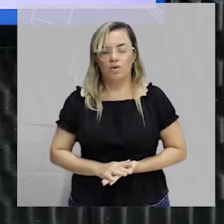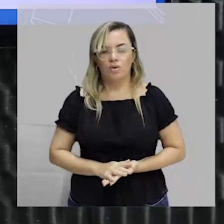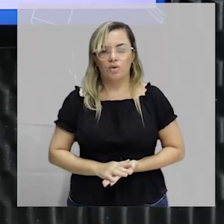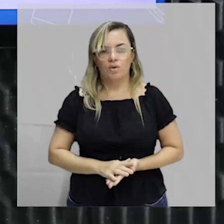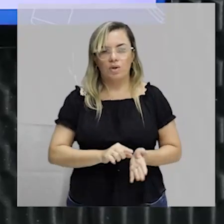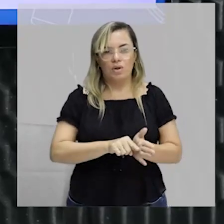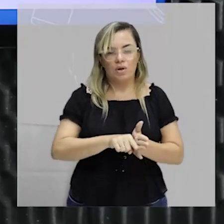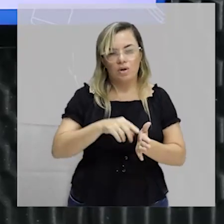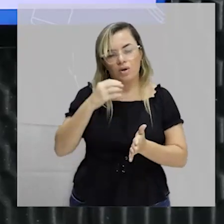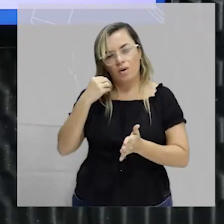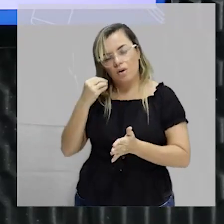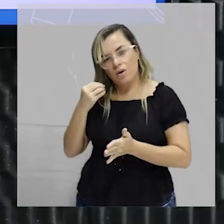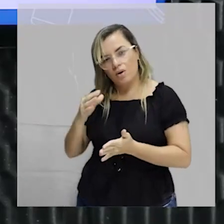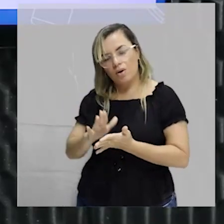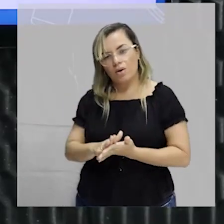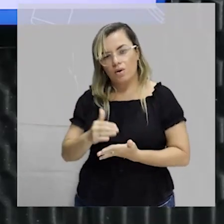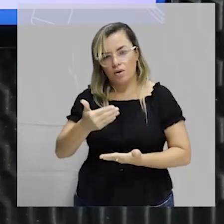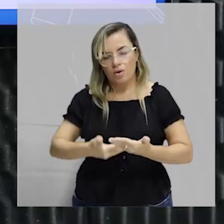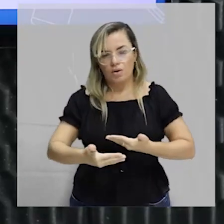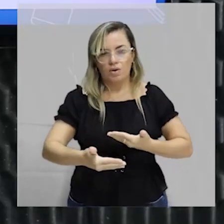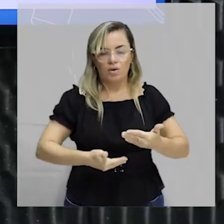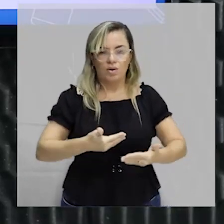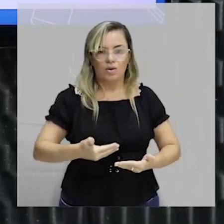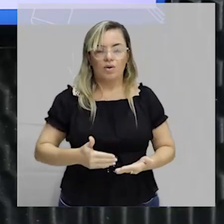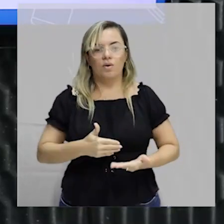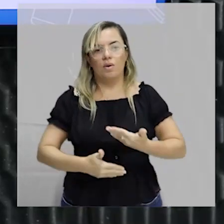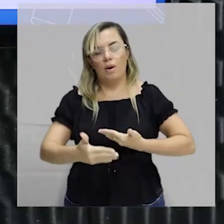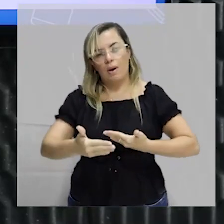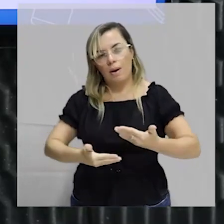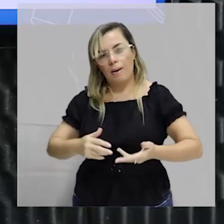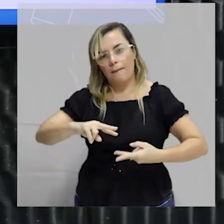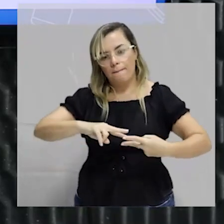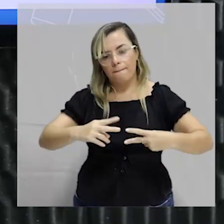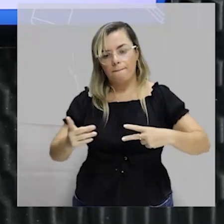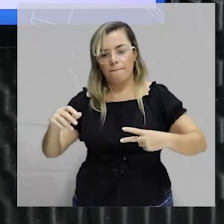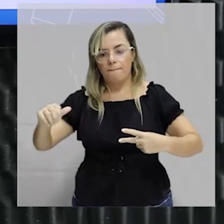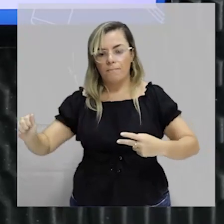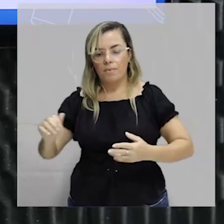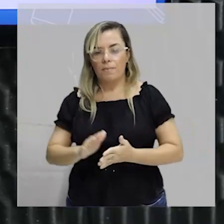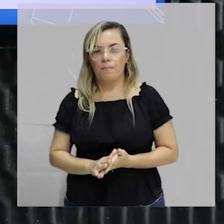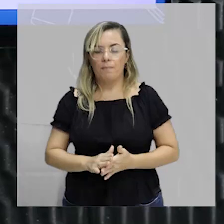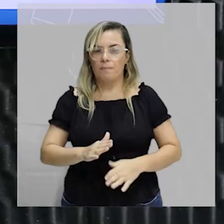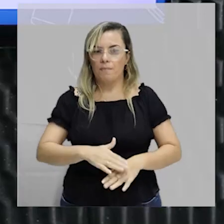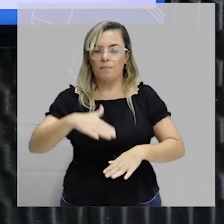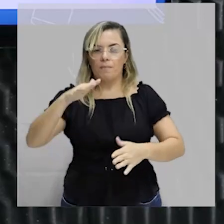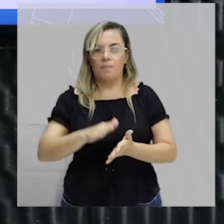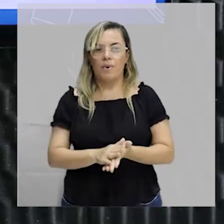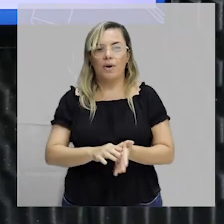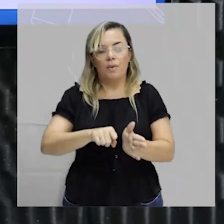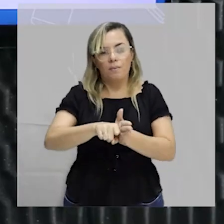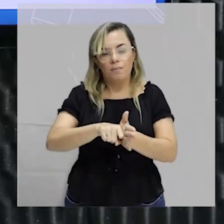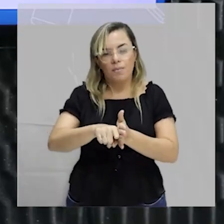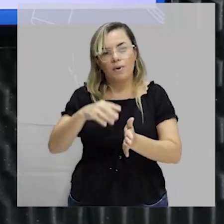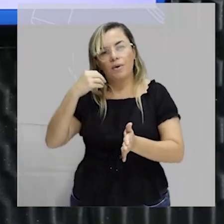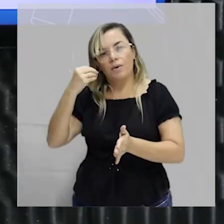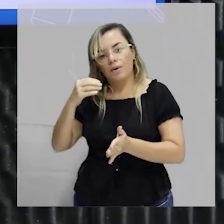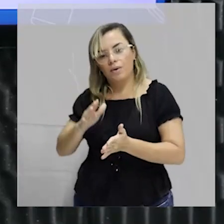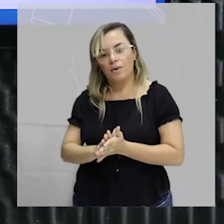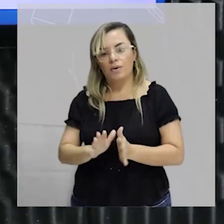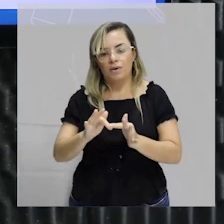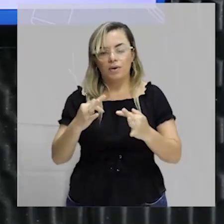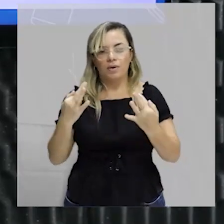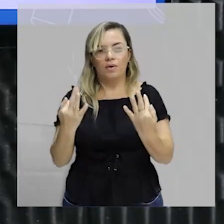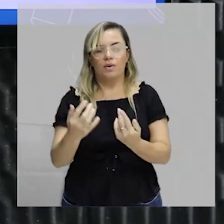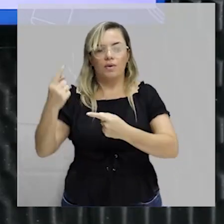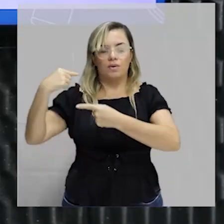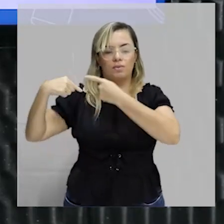indícios que são compartilhados entre esses indivíduos, maior o parentesco entre eles. Nas pesquisas que foram feitas, né,